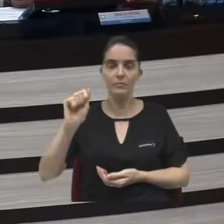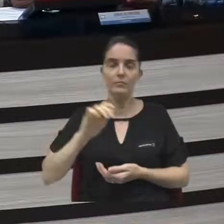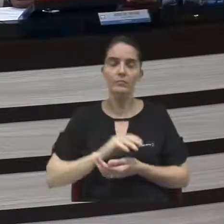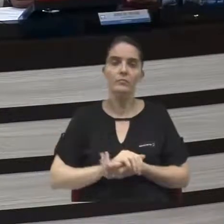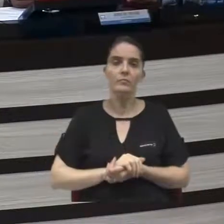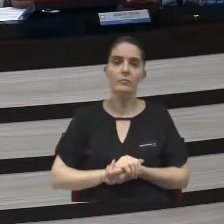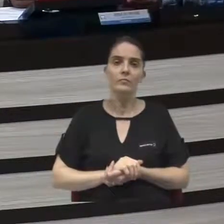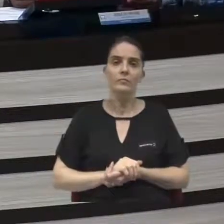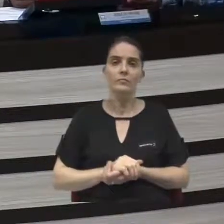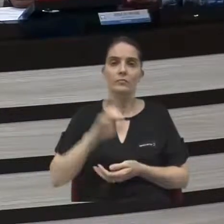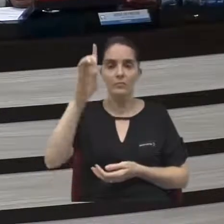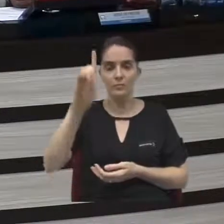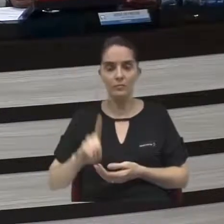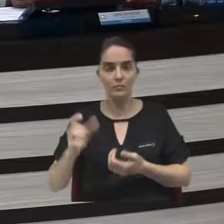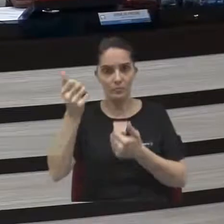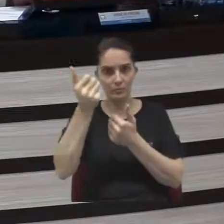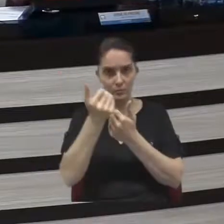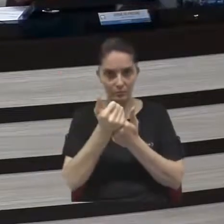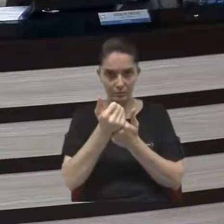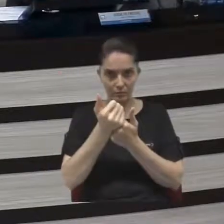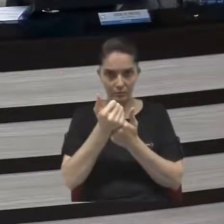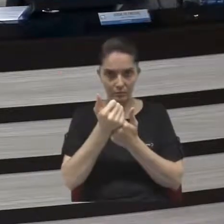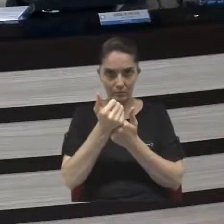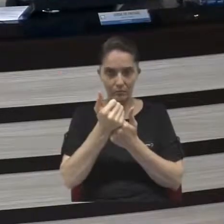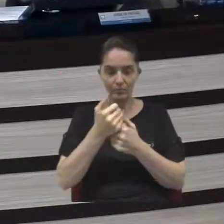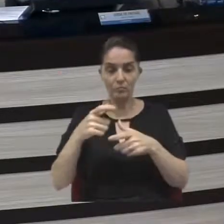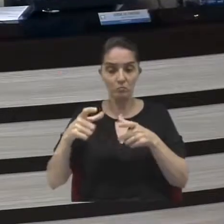Regional 10 de Araras.